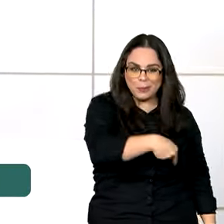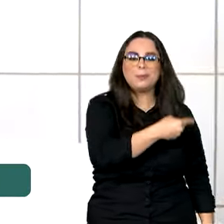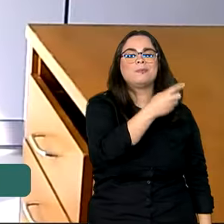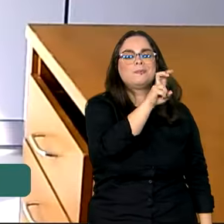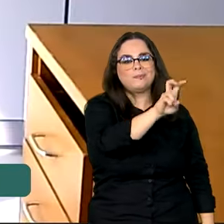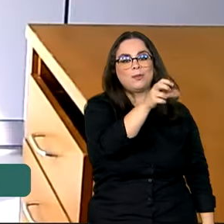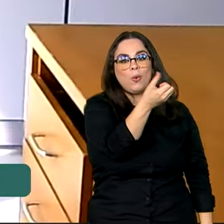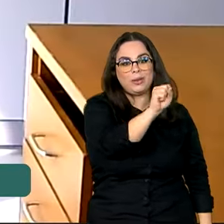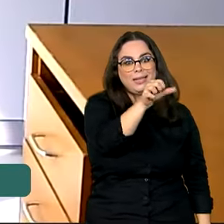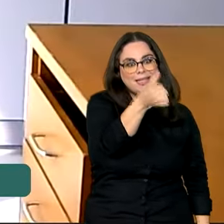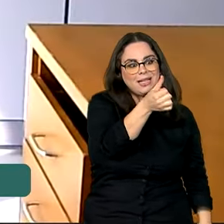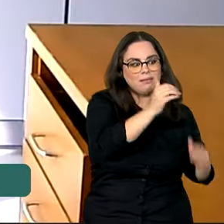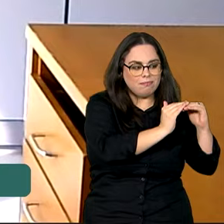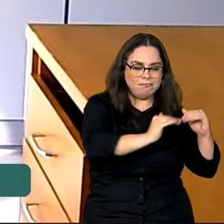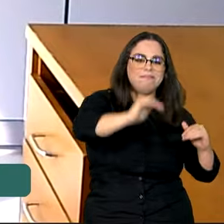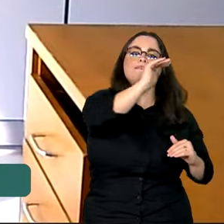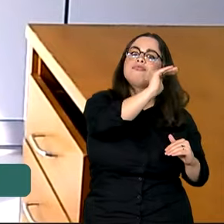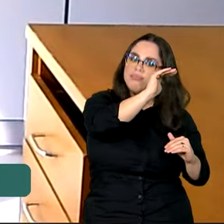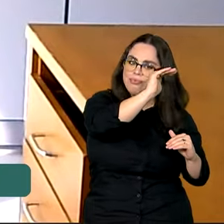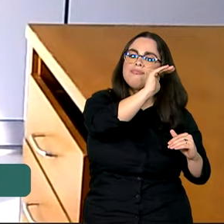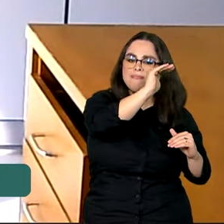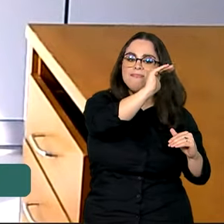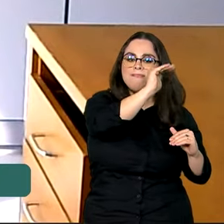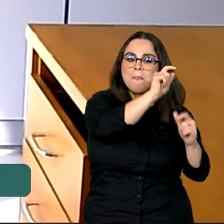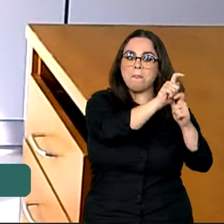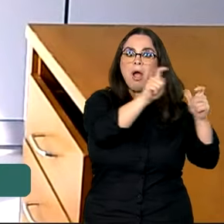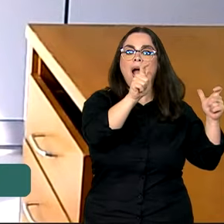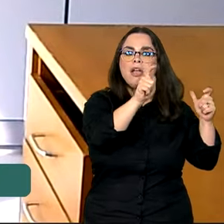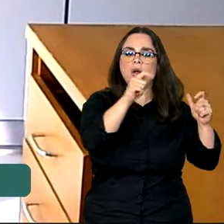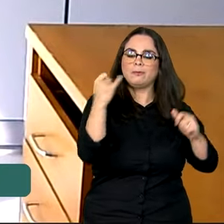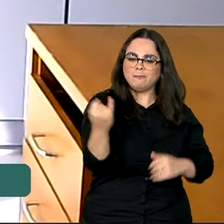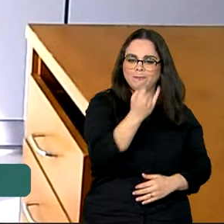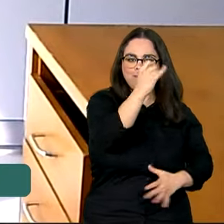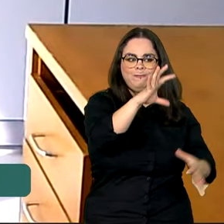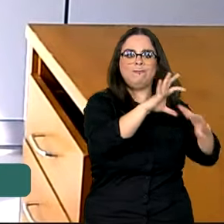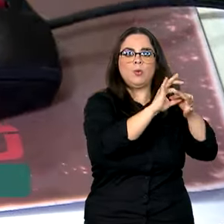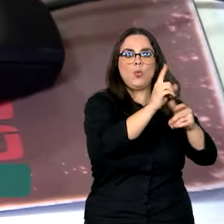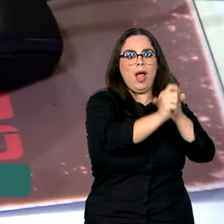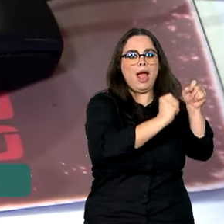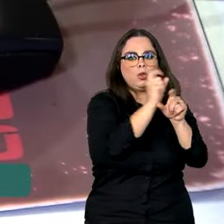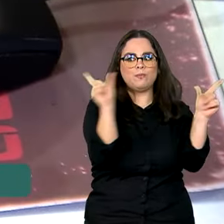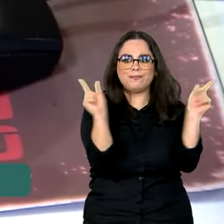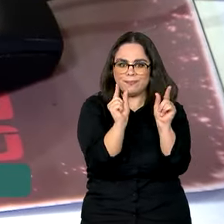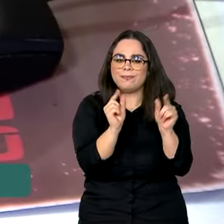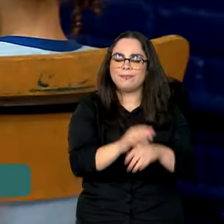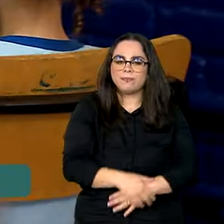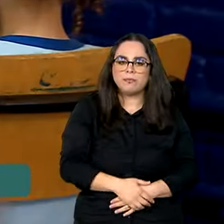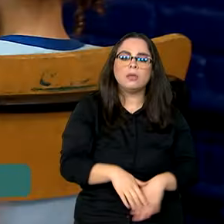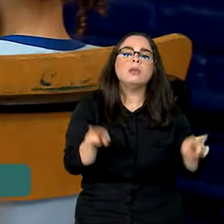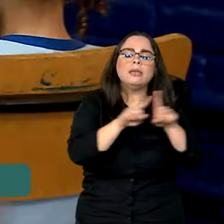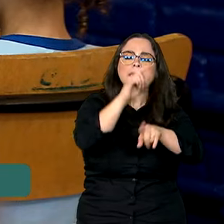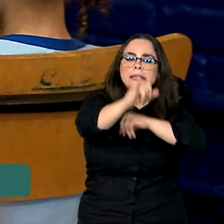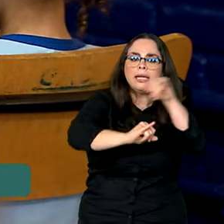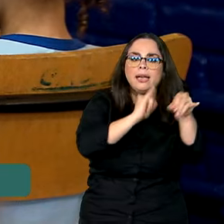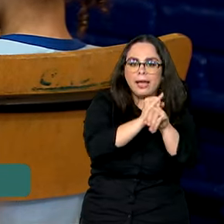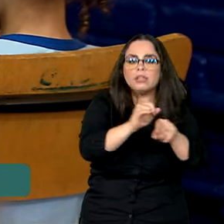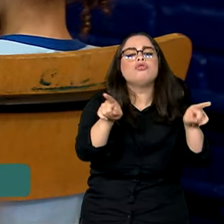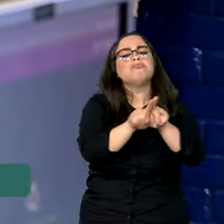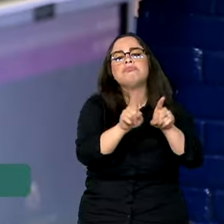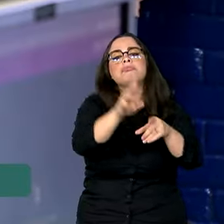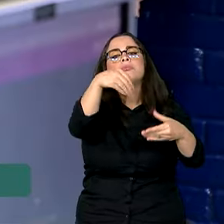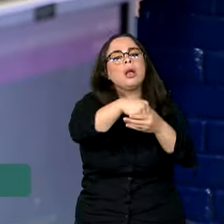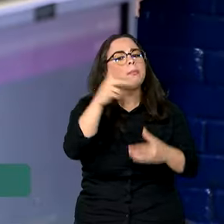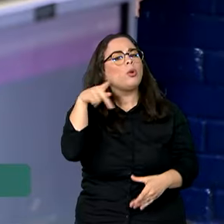81.586, né? Então foi um aumento aí relevante em menos de um ano. Além de levar a internet, a política busca